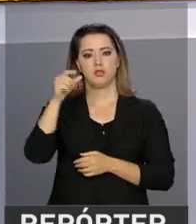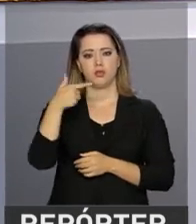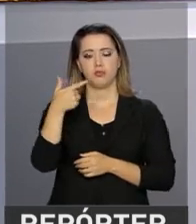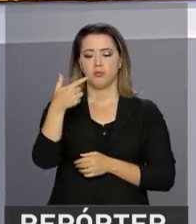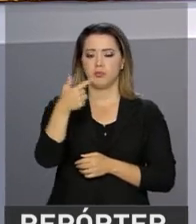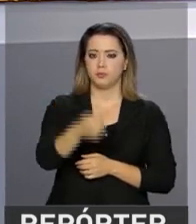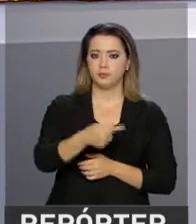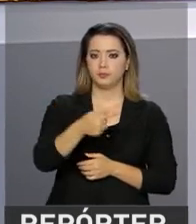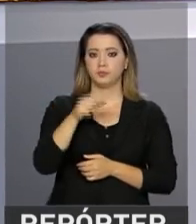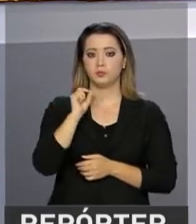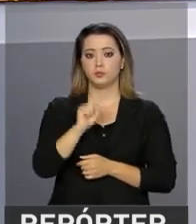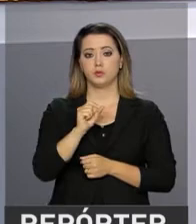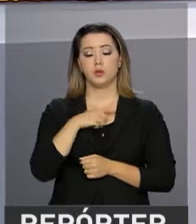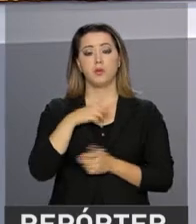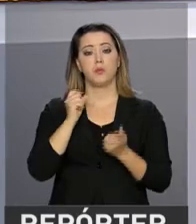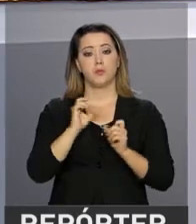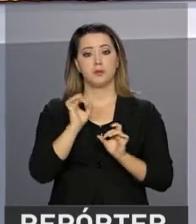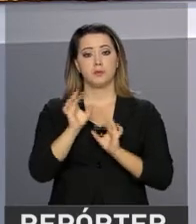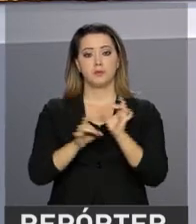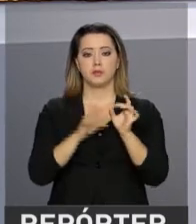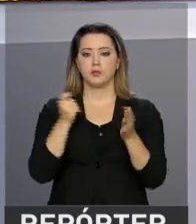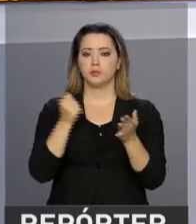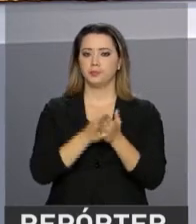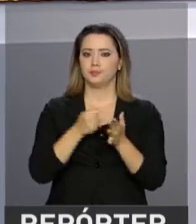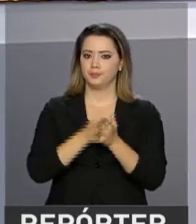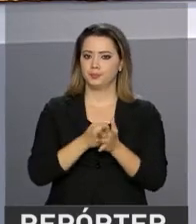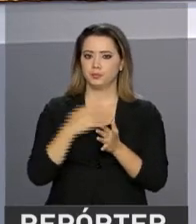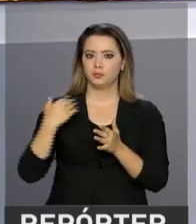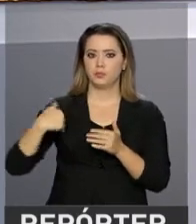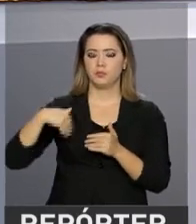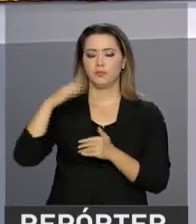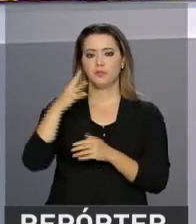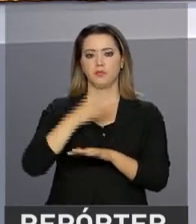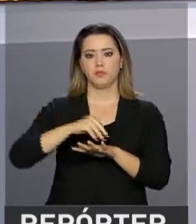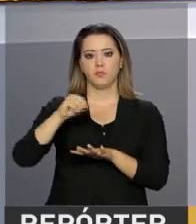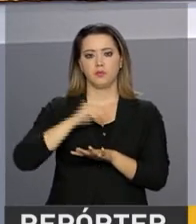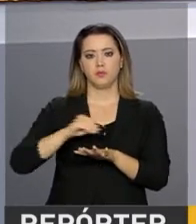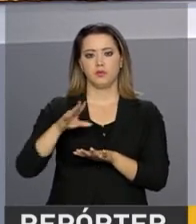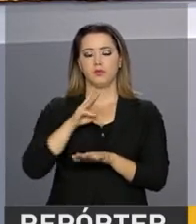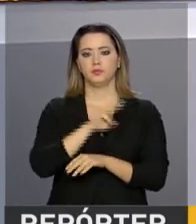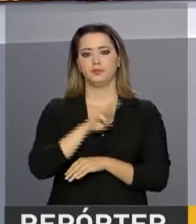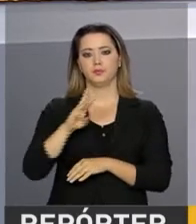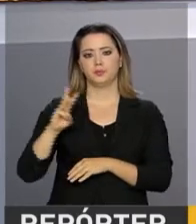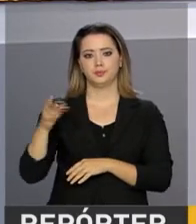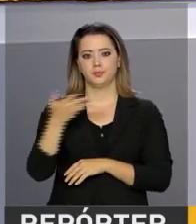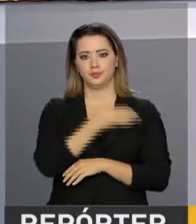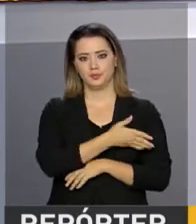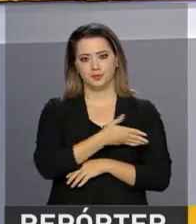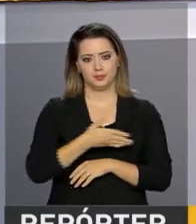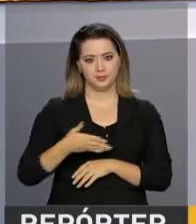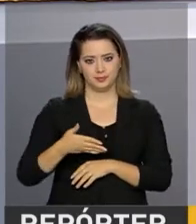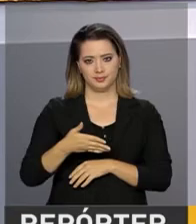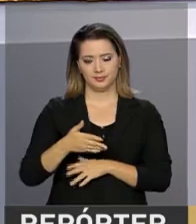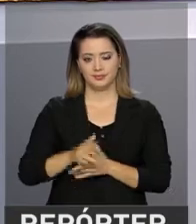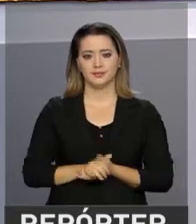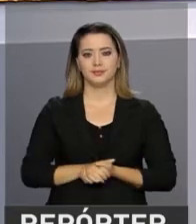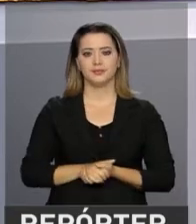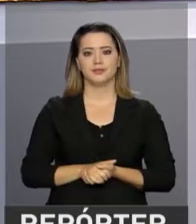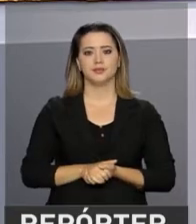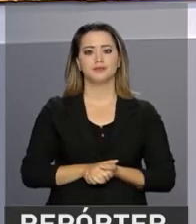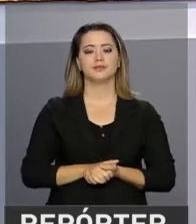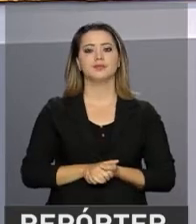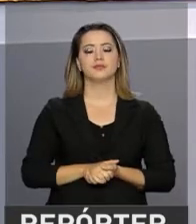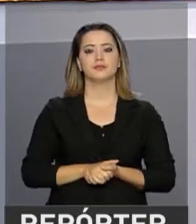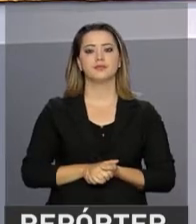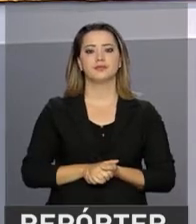2017 com condições especiais de pagamento mais informações no site da receita federal que aparece aí